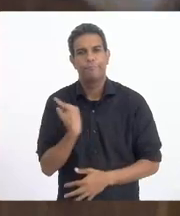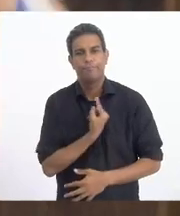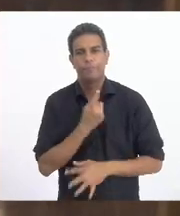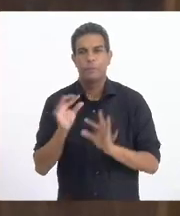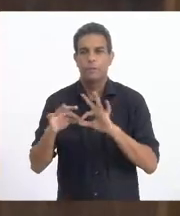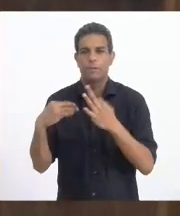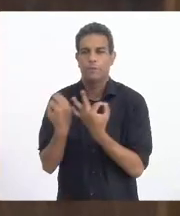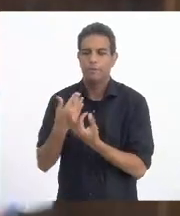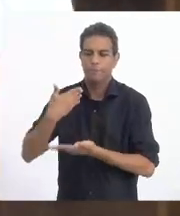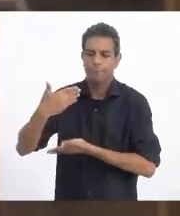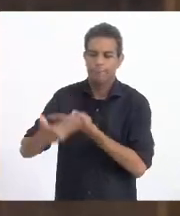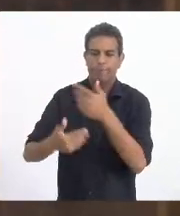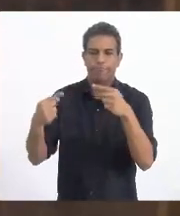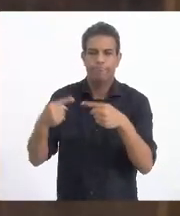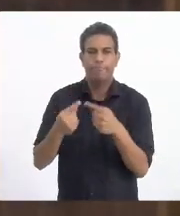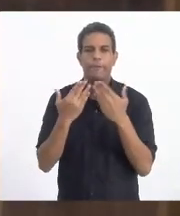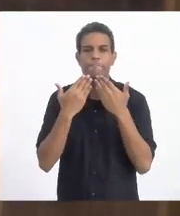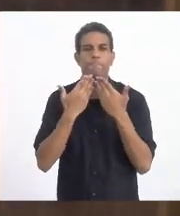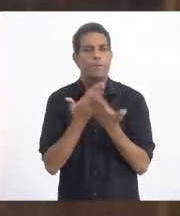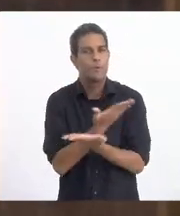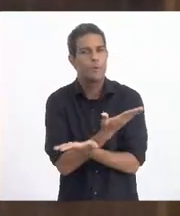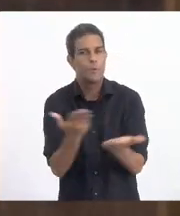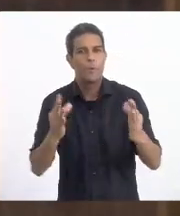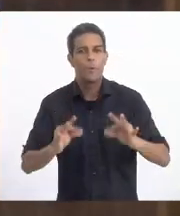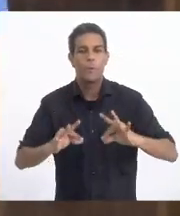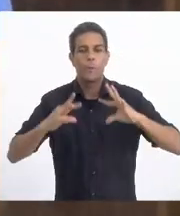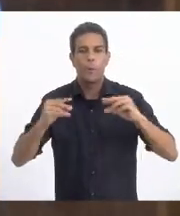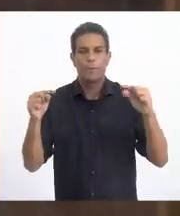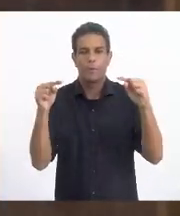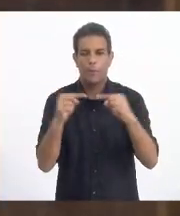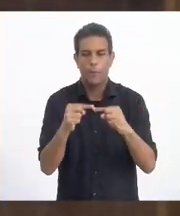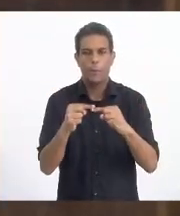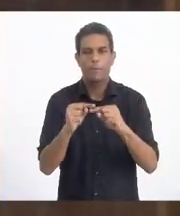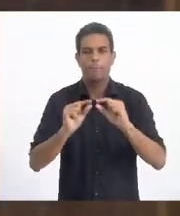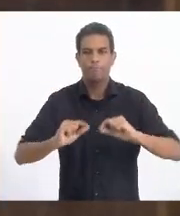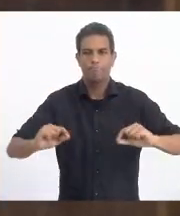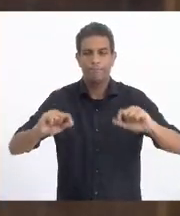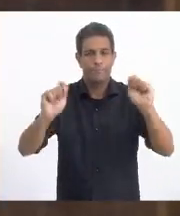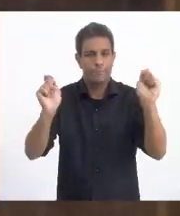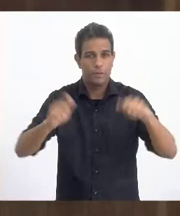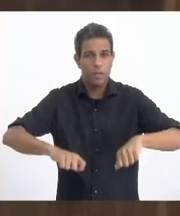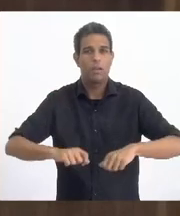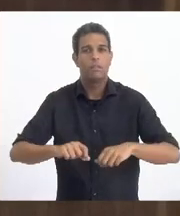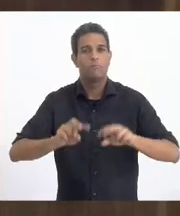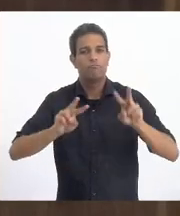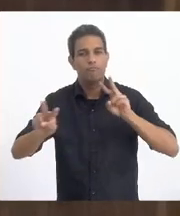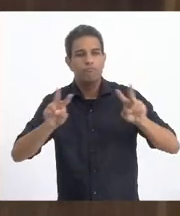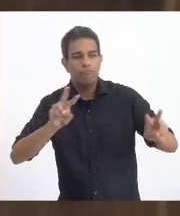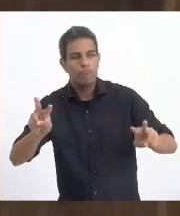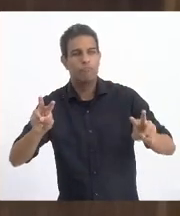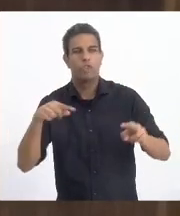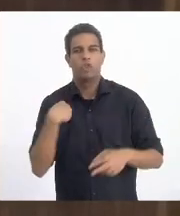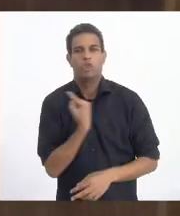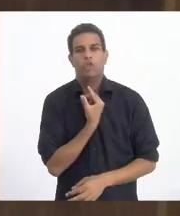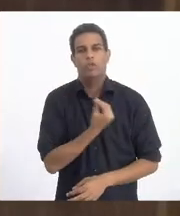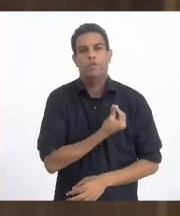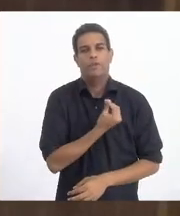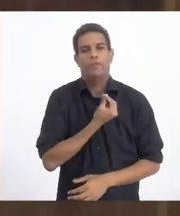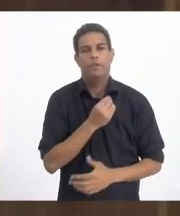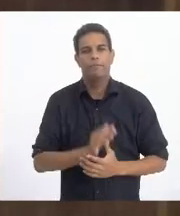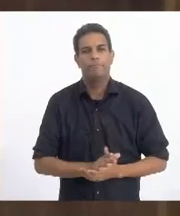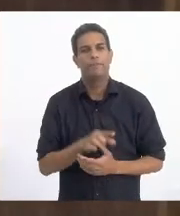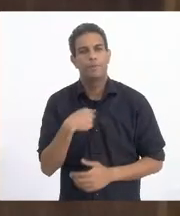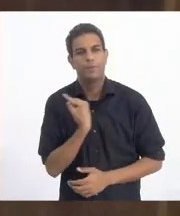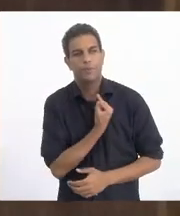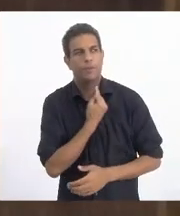aí. Entendeu? Então, eu peço a todos os senhores que possam prestar atenção na gente, que